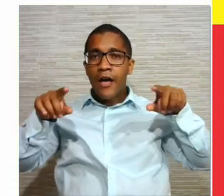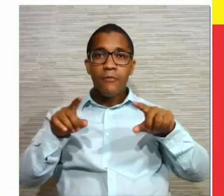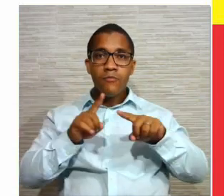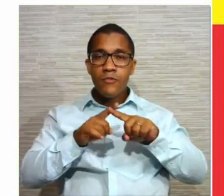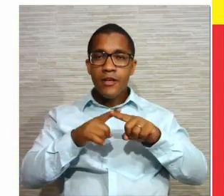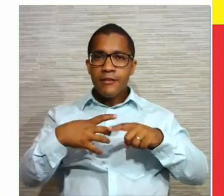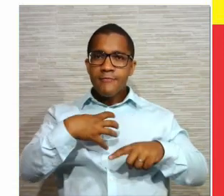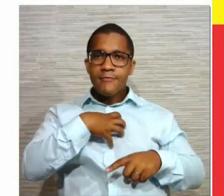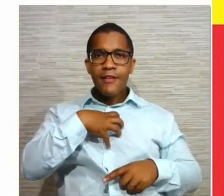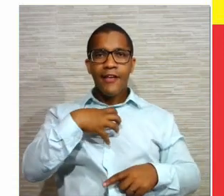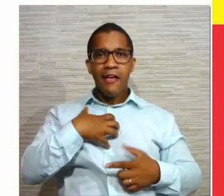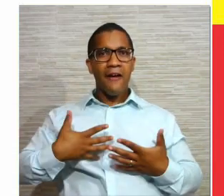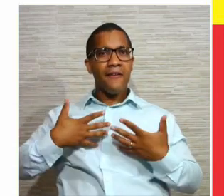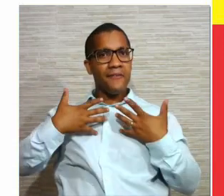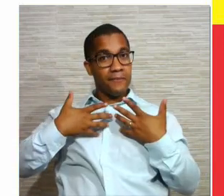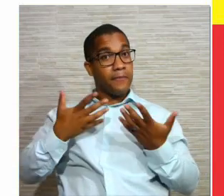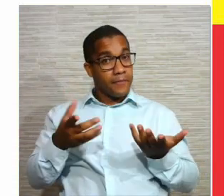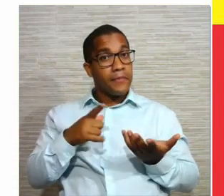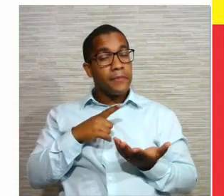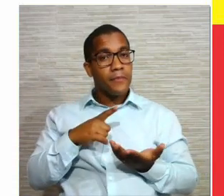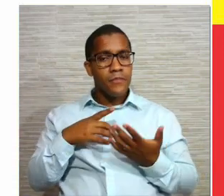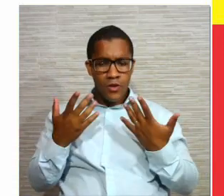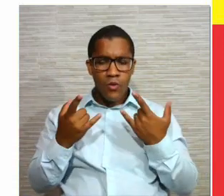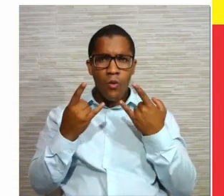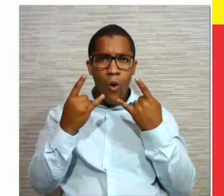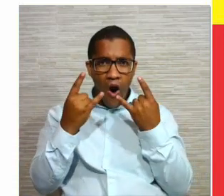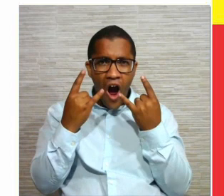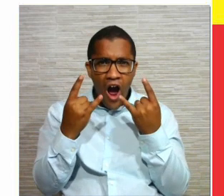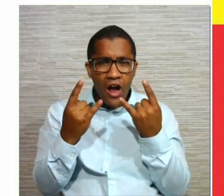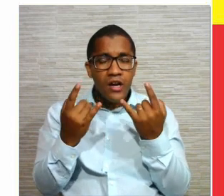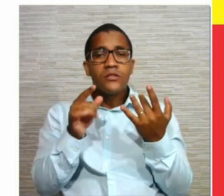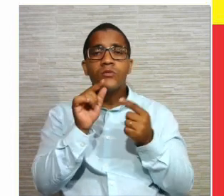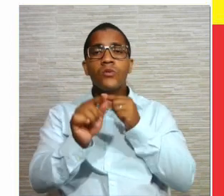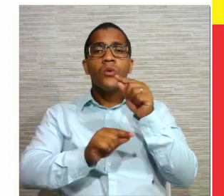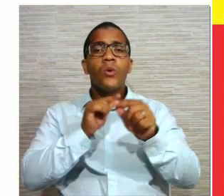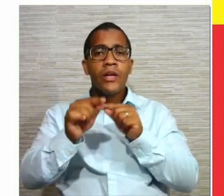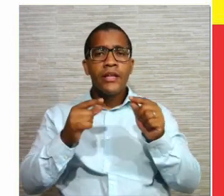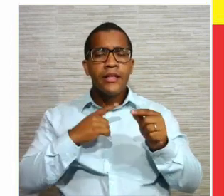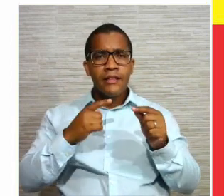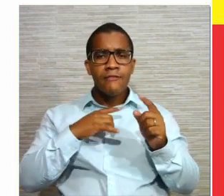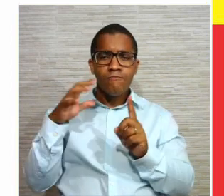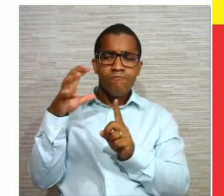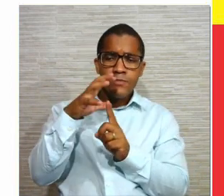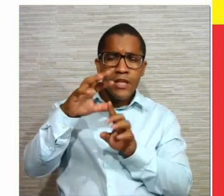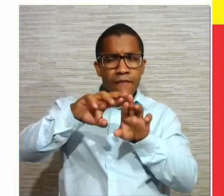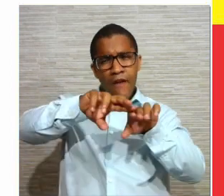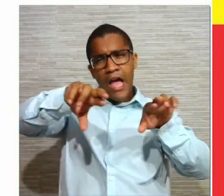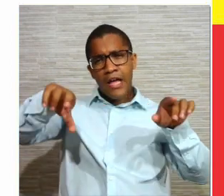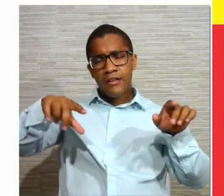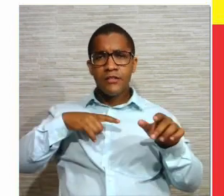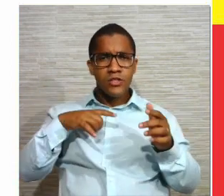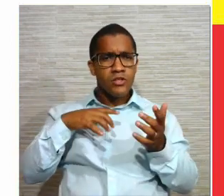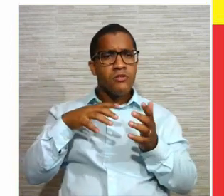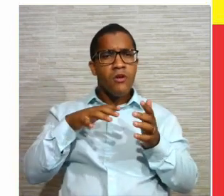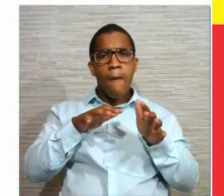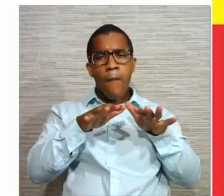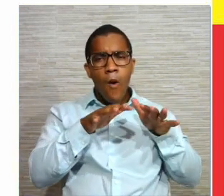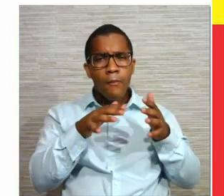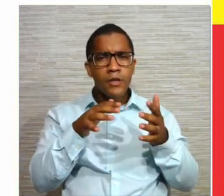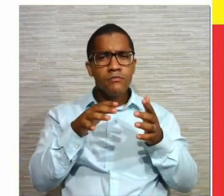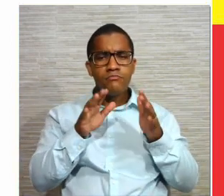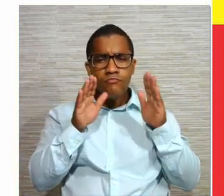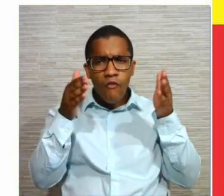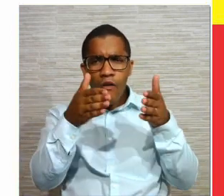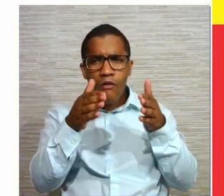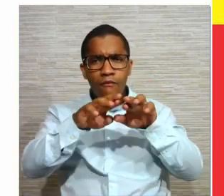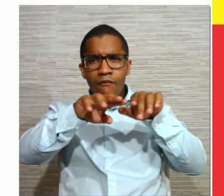Aí, enfim, o rock ele vai ter várias influências, dentre vários ritmos e finalidades, através de